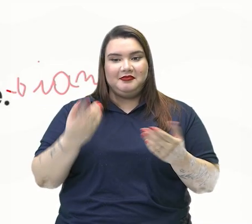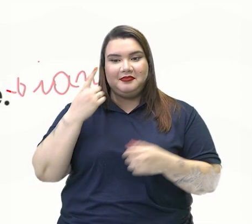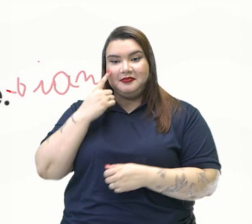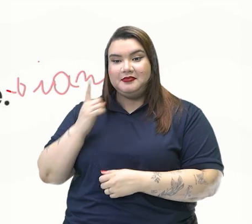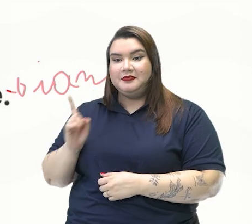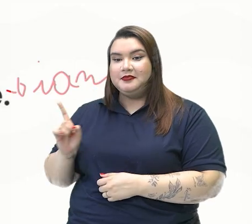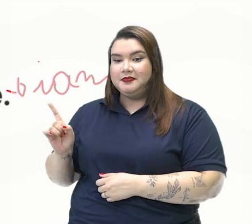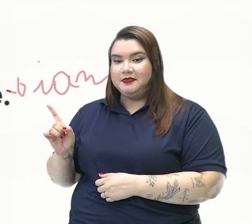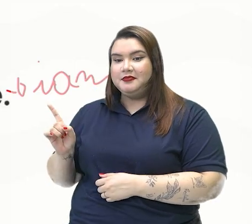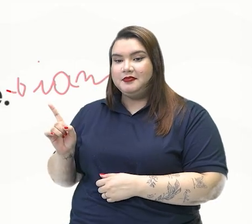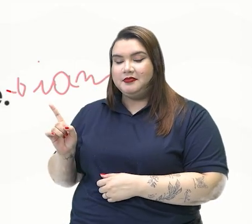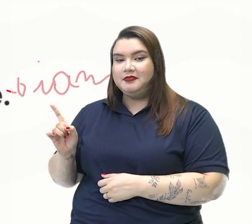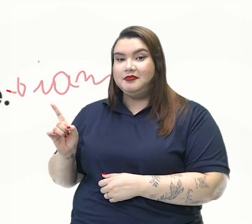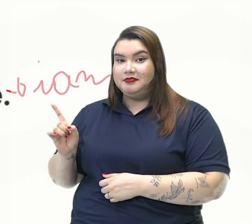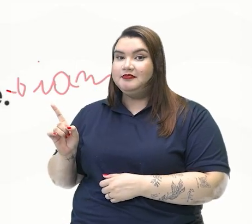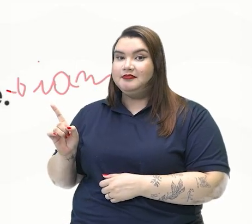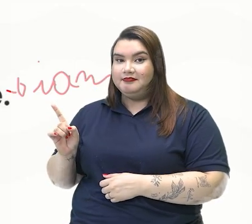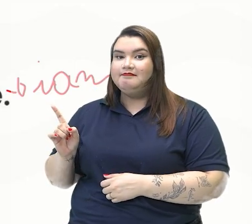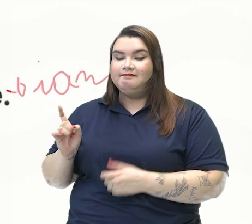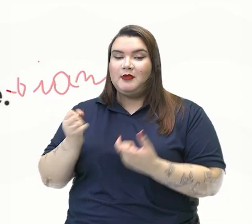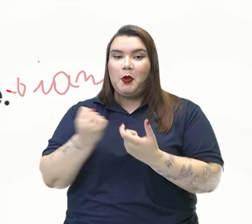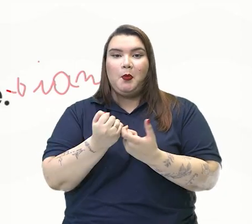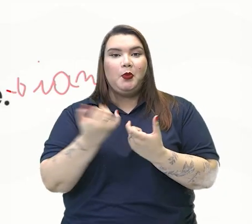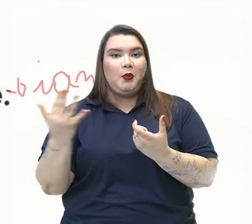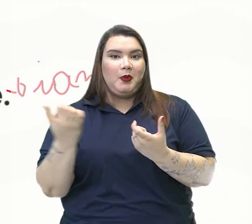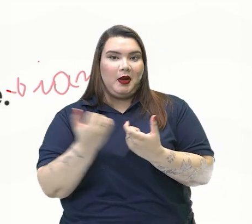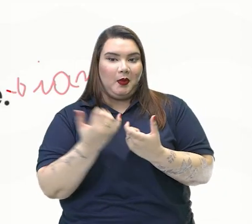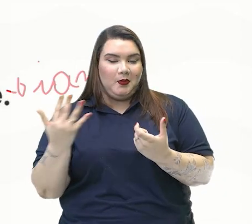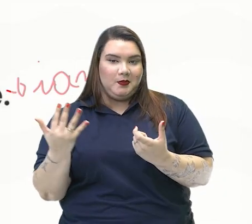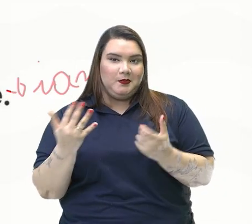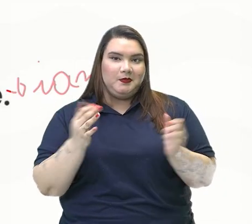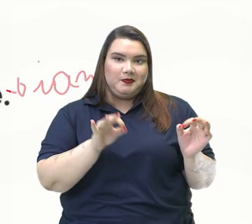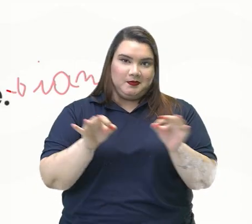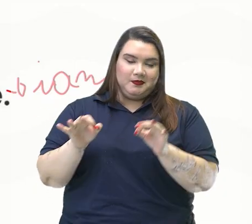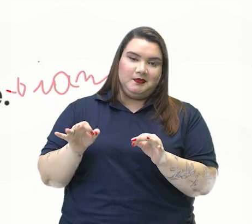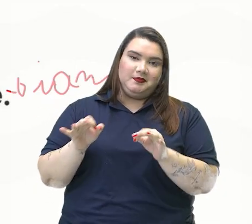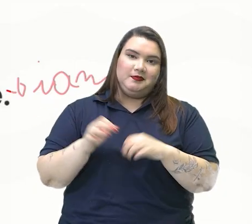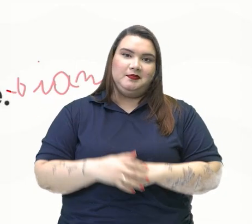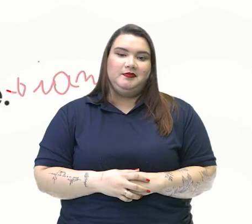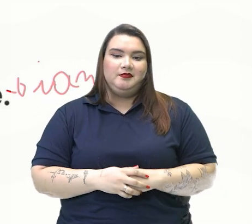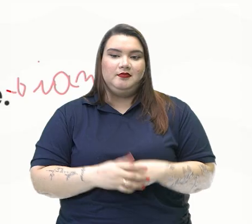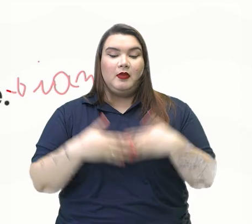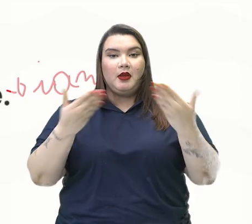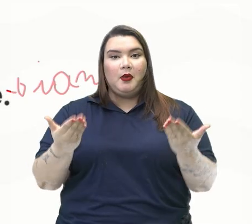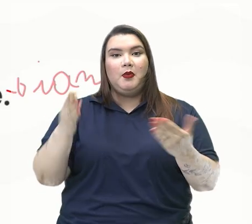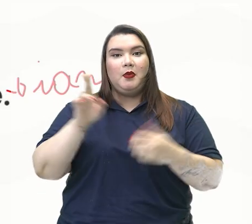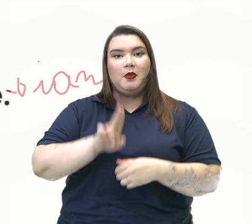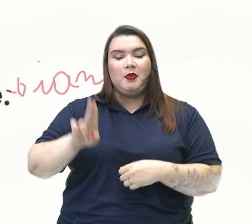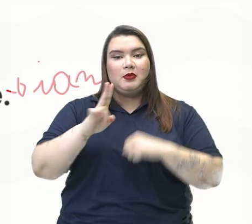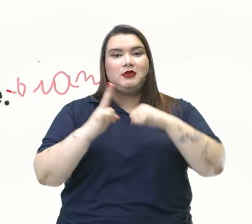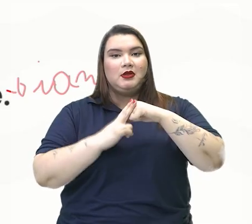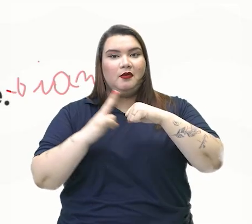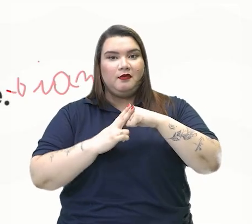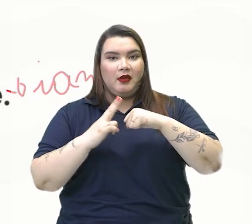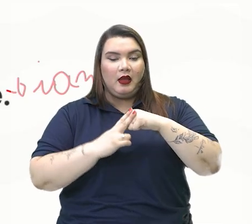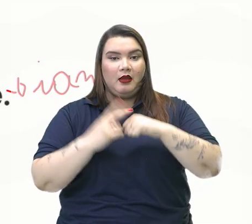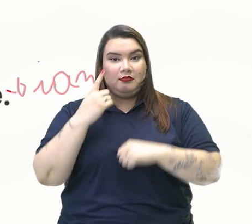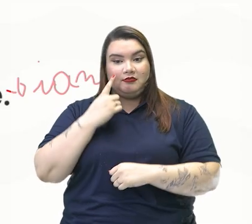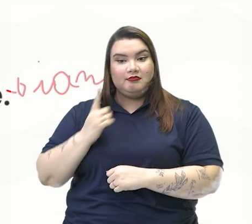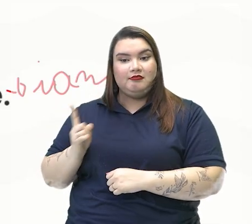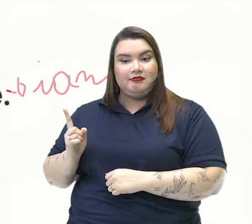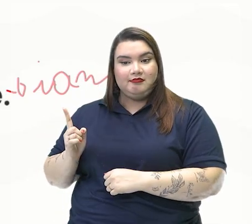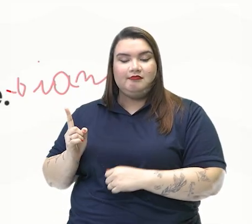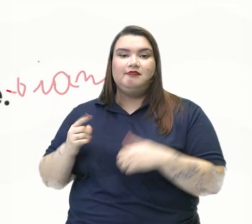Tá certo? Então, ao utilizar o verbo utilizar um verbo modal, né, eu estou recuando em